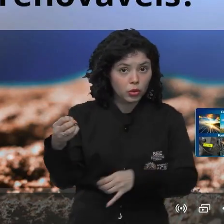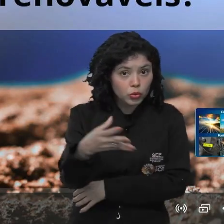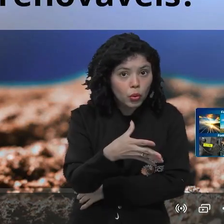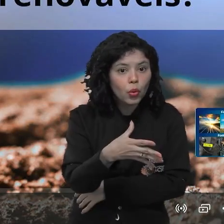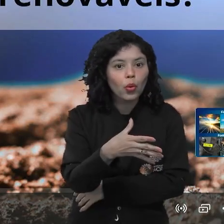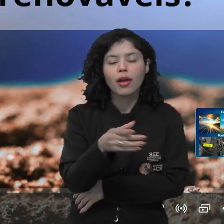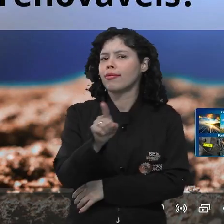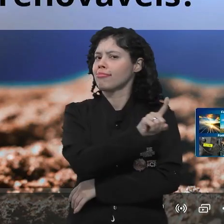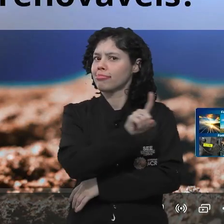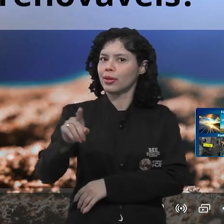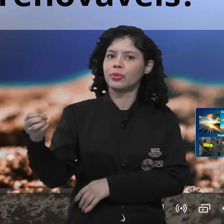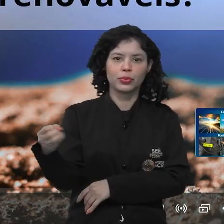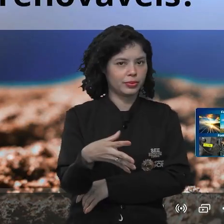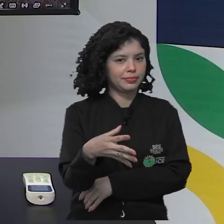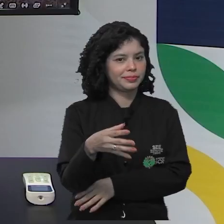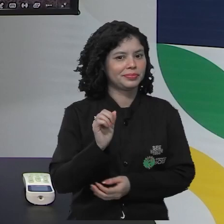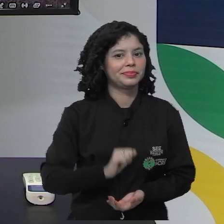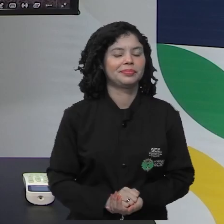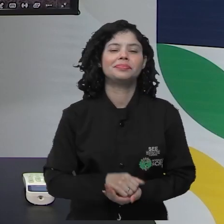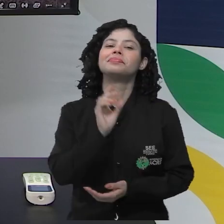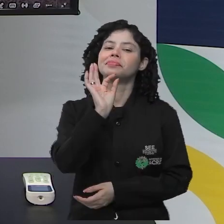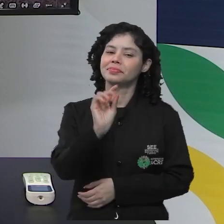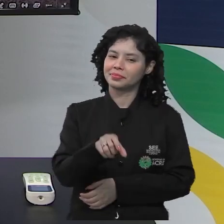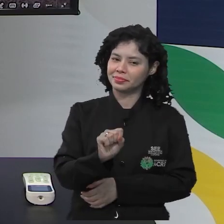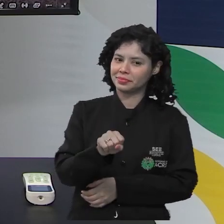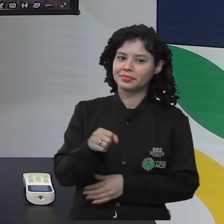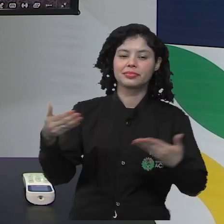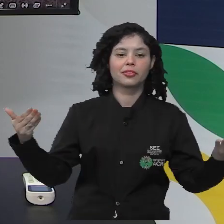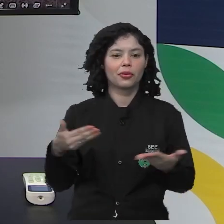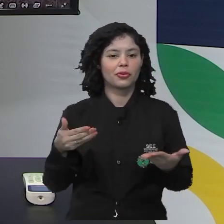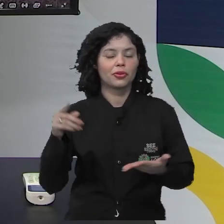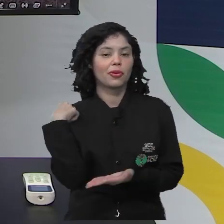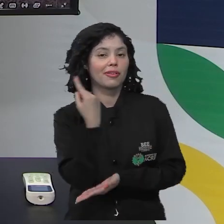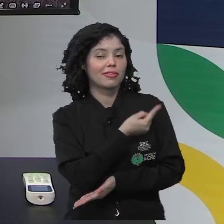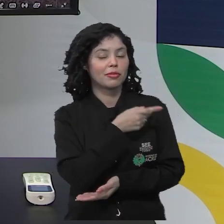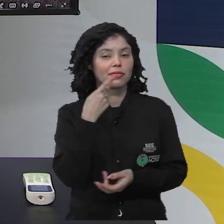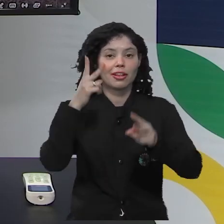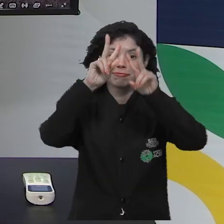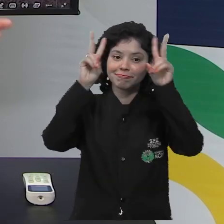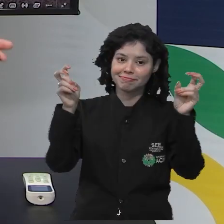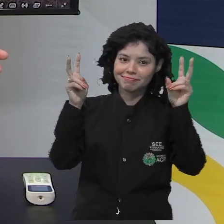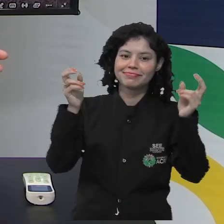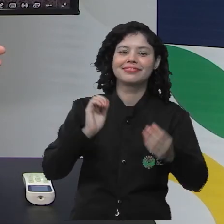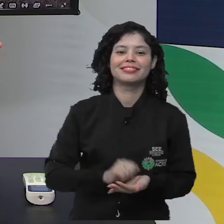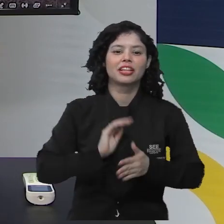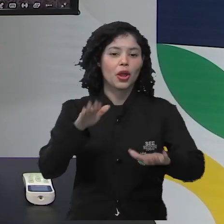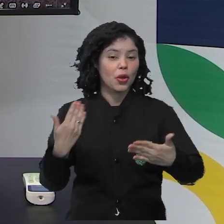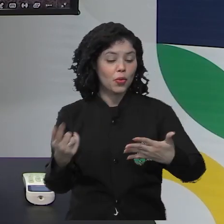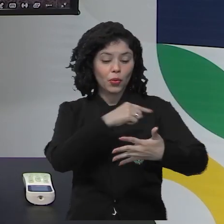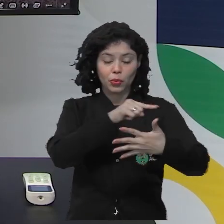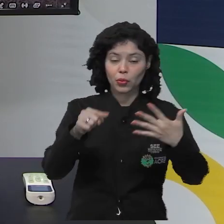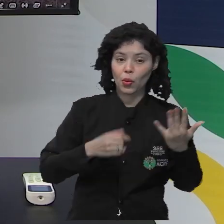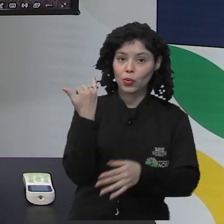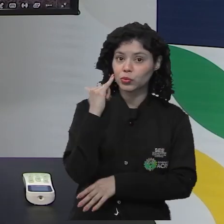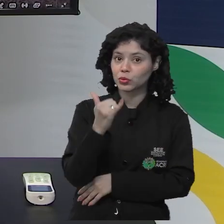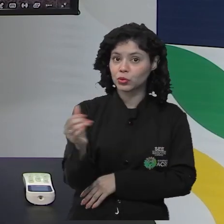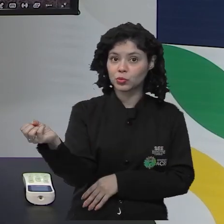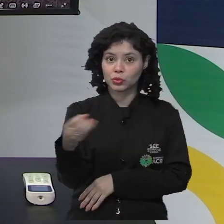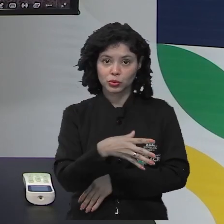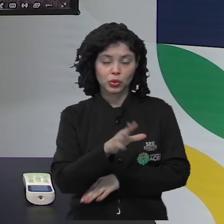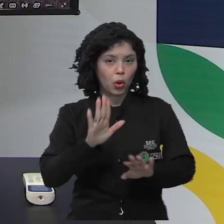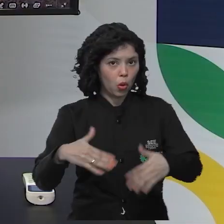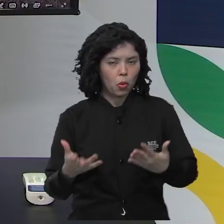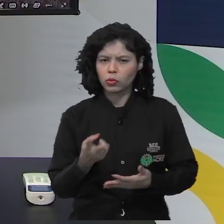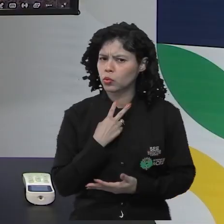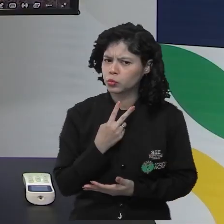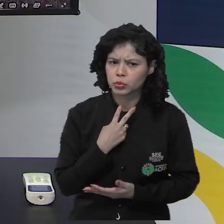renováveis e não renováveis? Exatamente sobre isso que nós vamos falar. Quais são as energias que podem ser renovadas? Quais